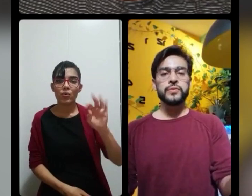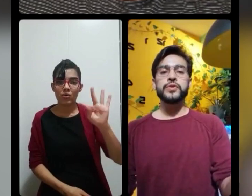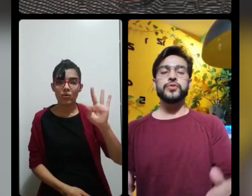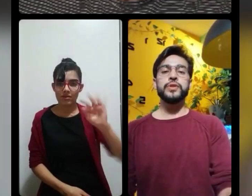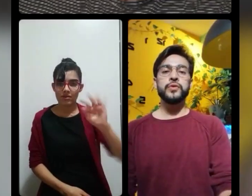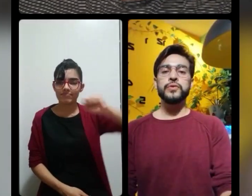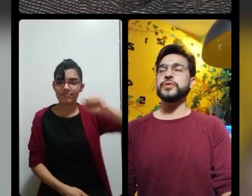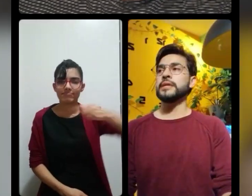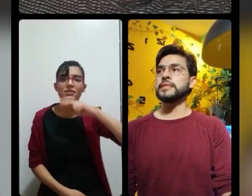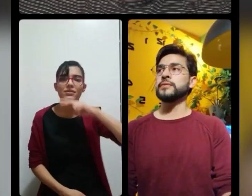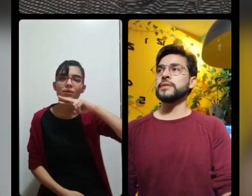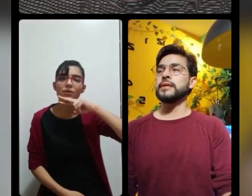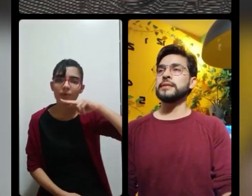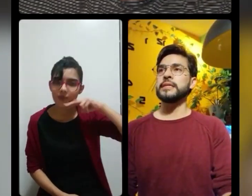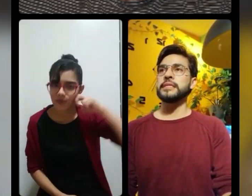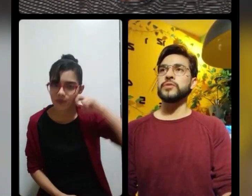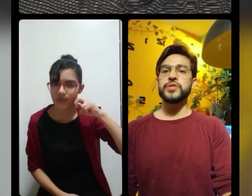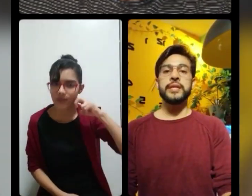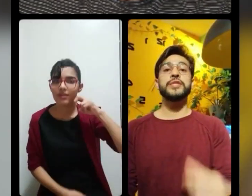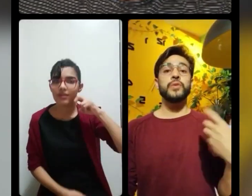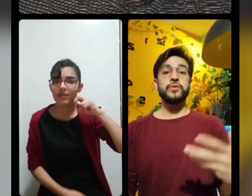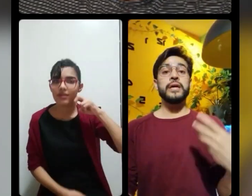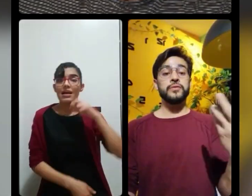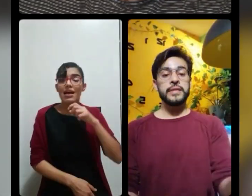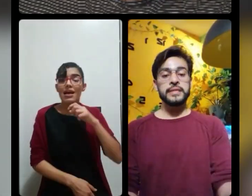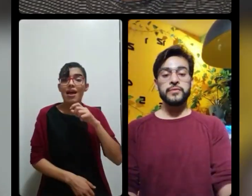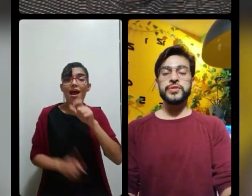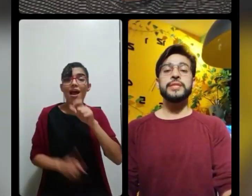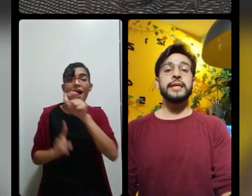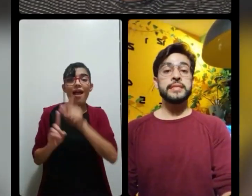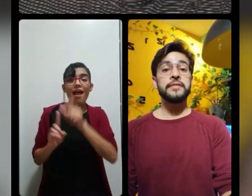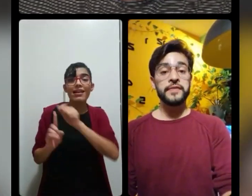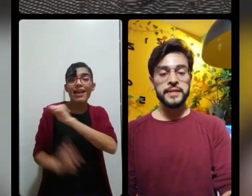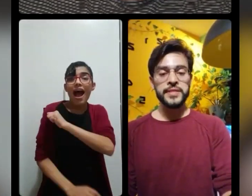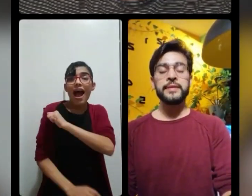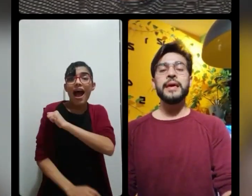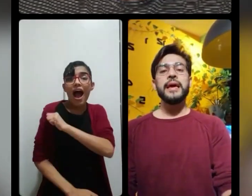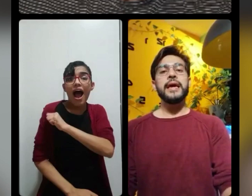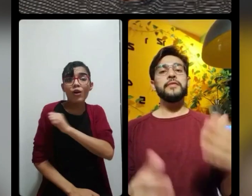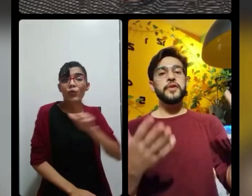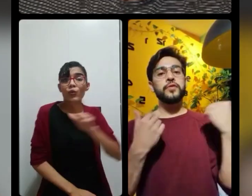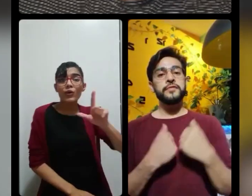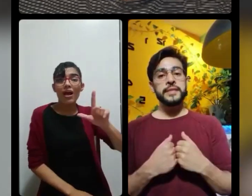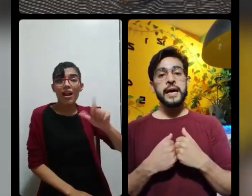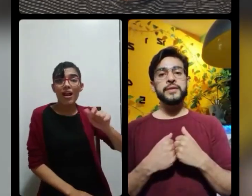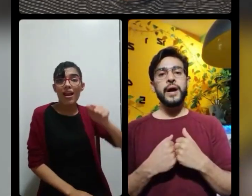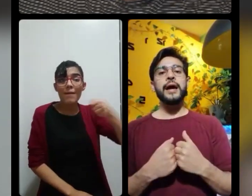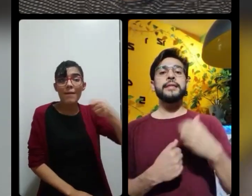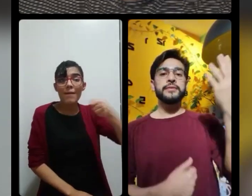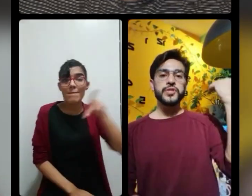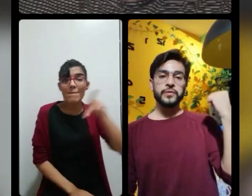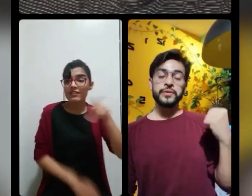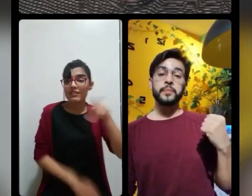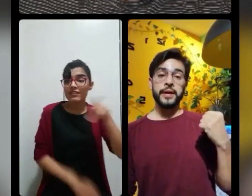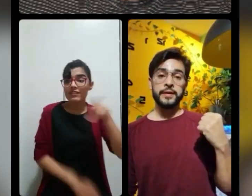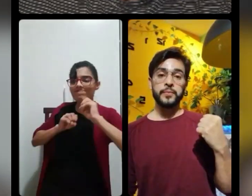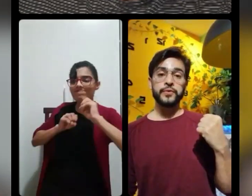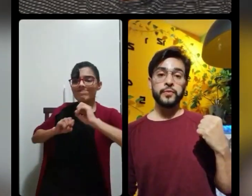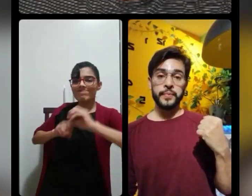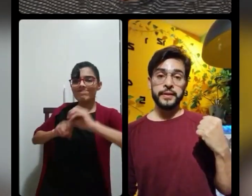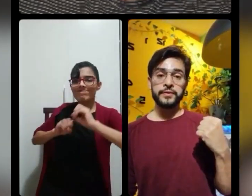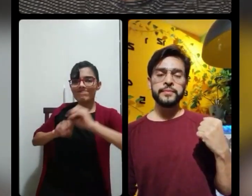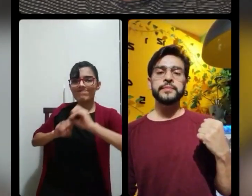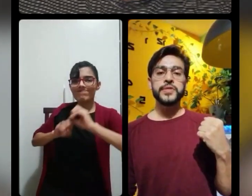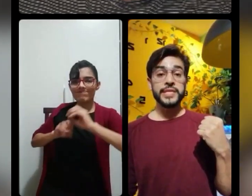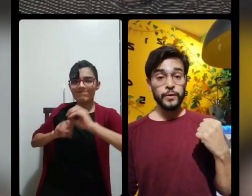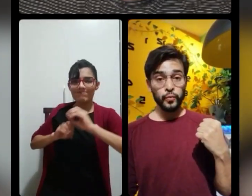se tornou estudioso das línguas de sinais, um educador das línguas de sinais na França. Ele foi convidado, ainda no Segundo Império, por